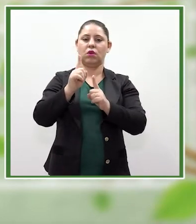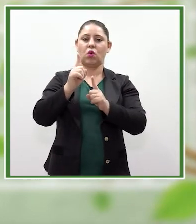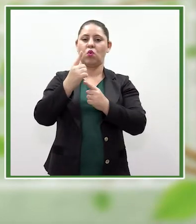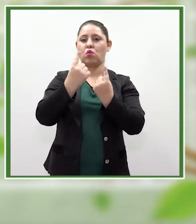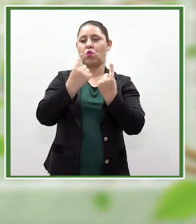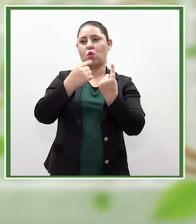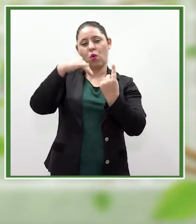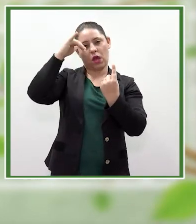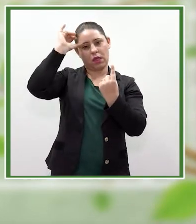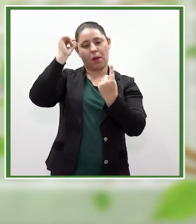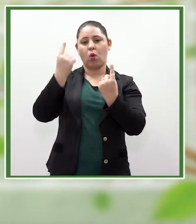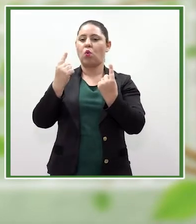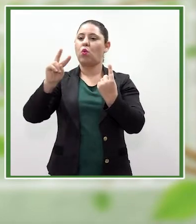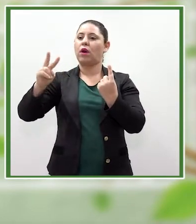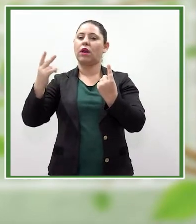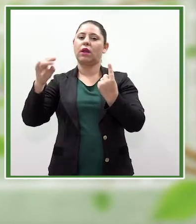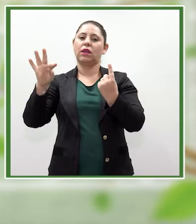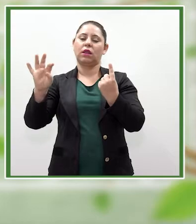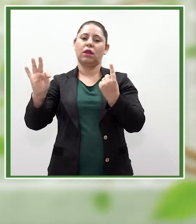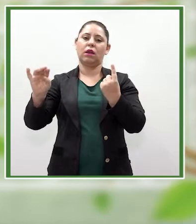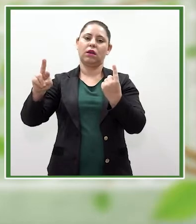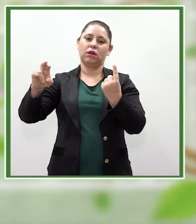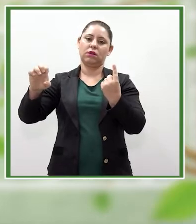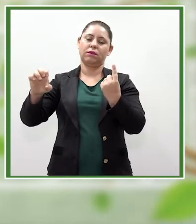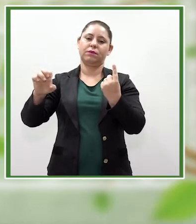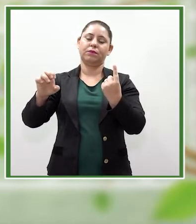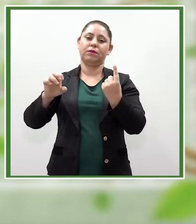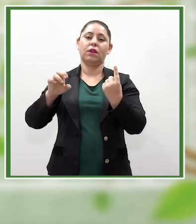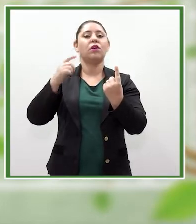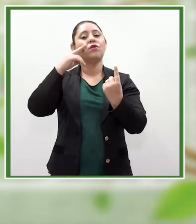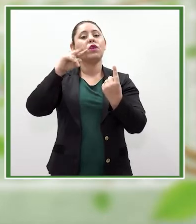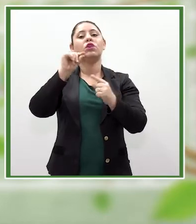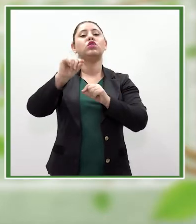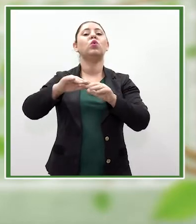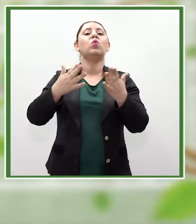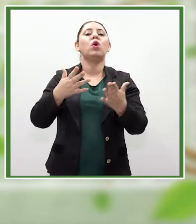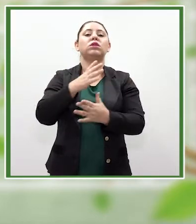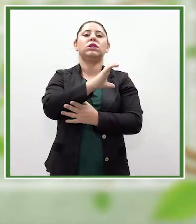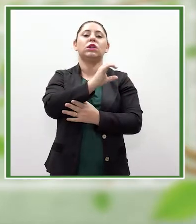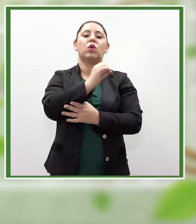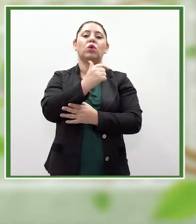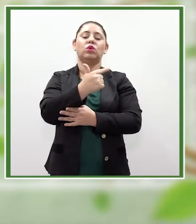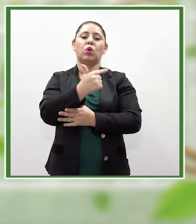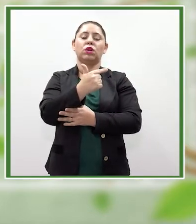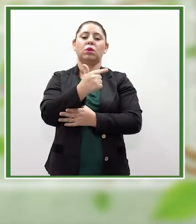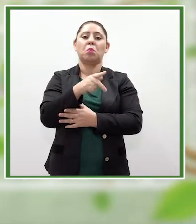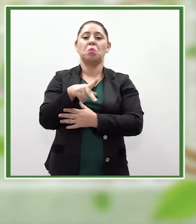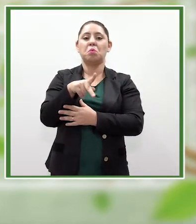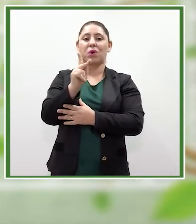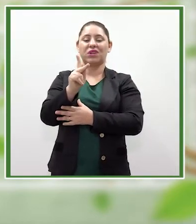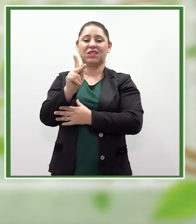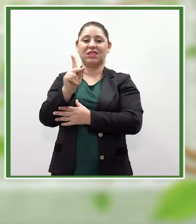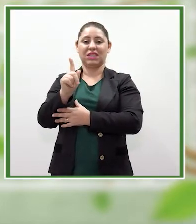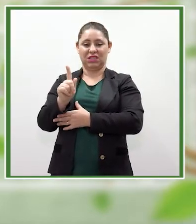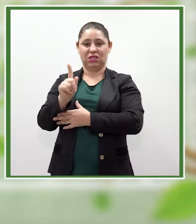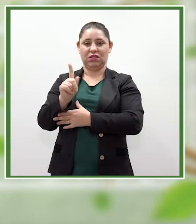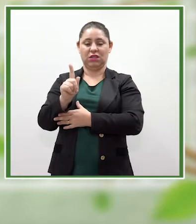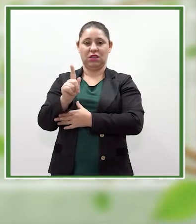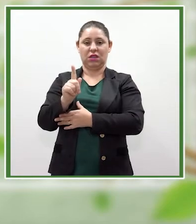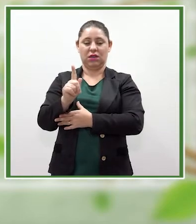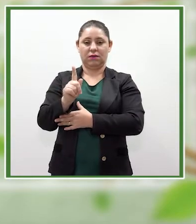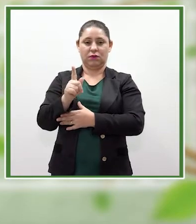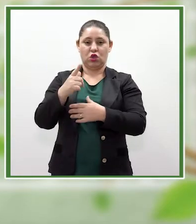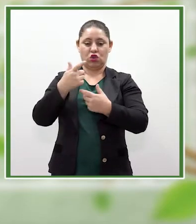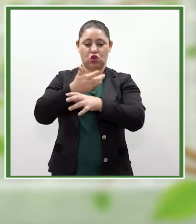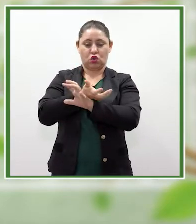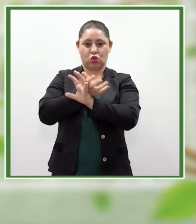são relacionados a sistemas mais extensivos. Lembra que eu falei no começo, maior emissão, menor eficiência do sistema e certamente menor